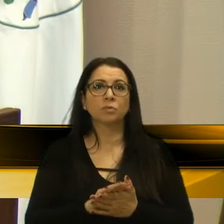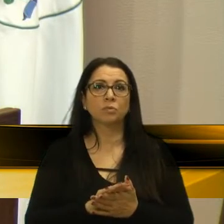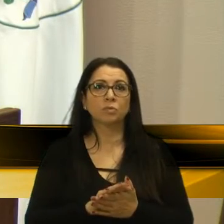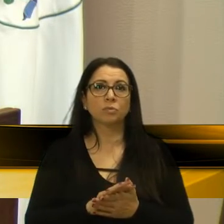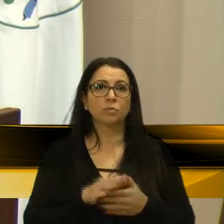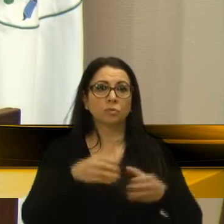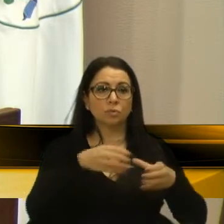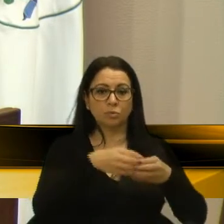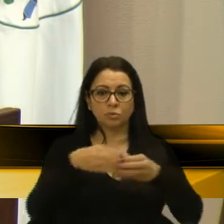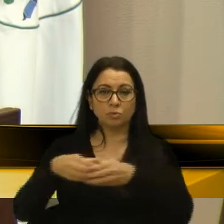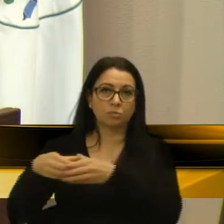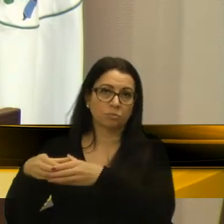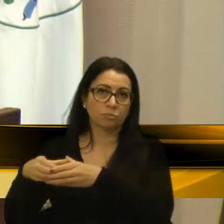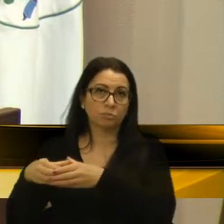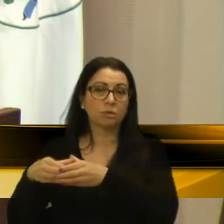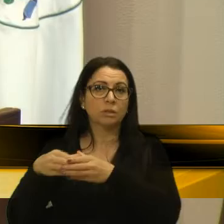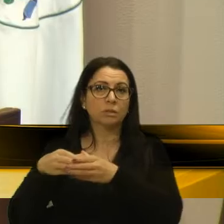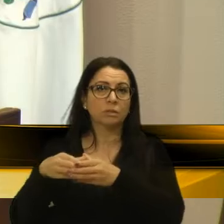um de